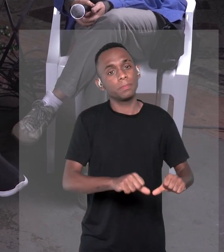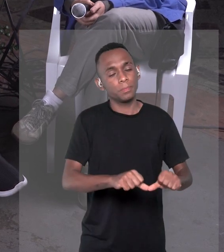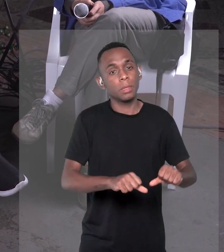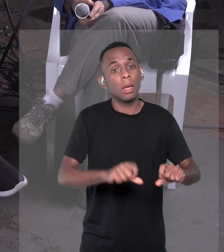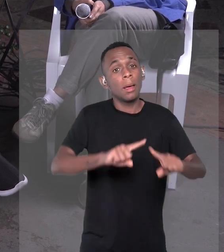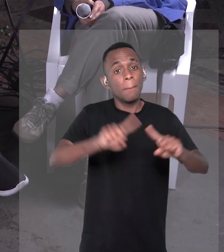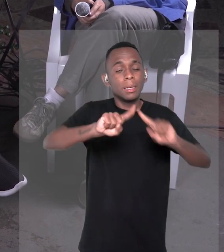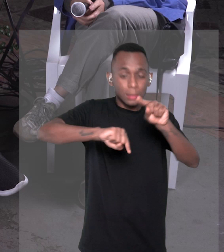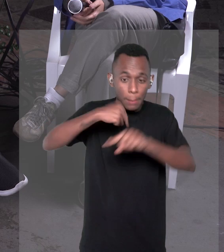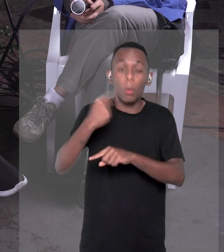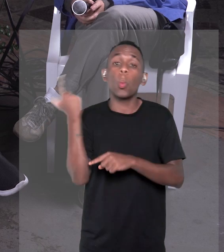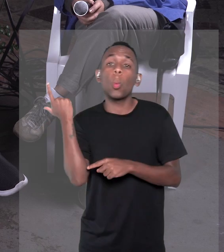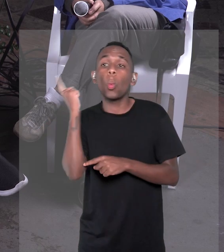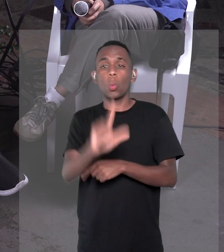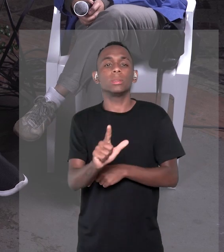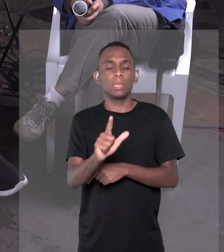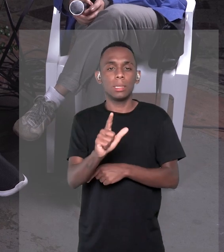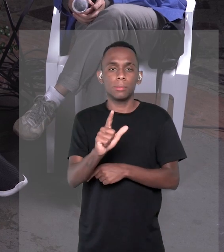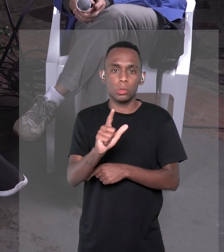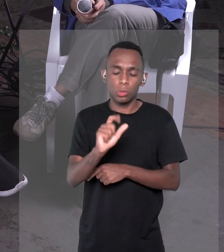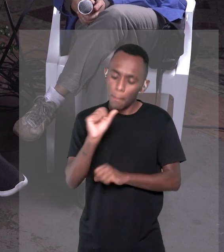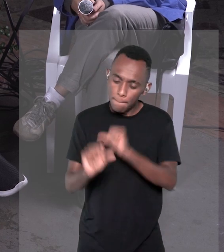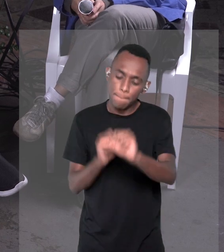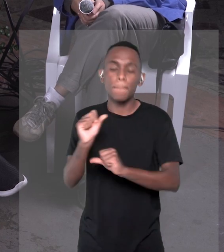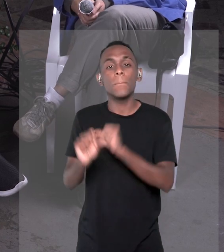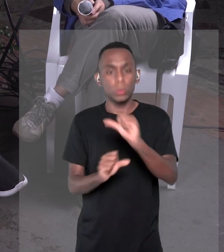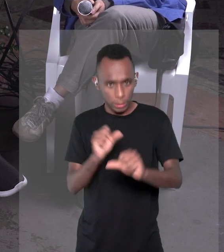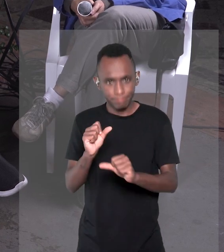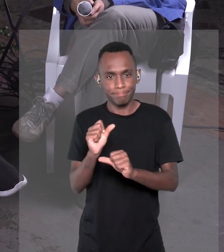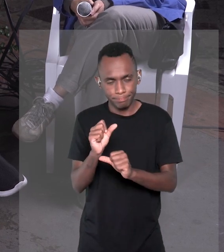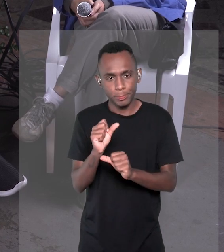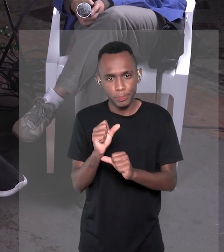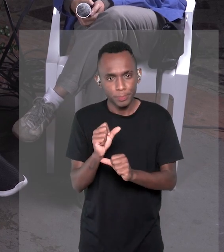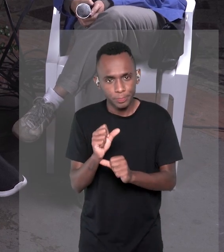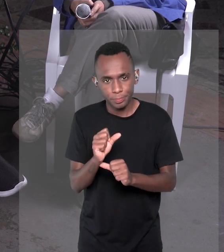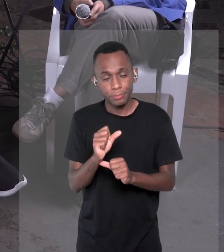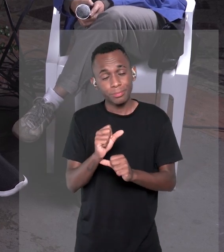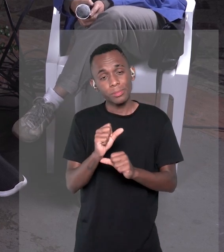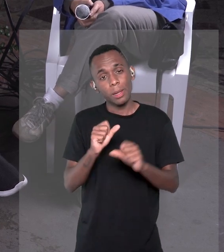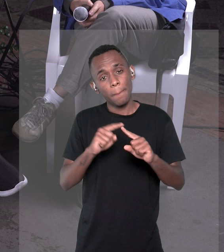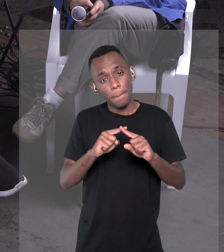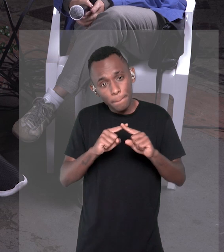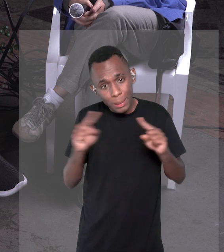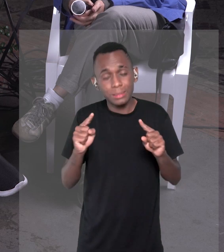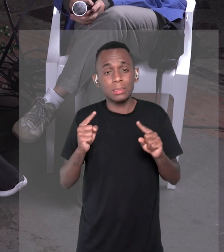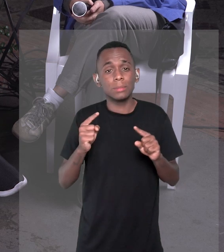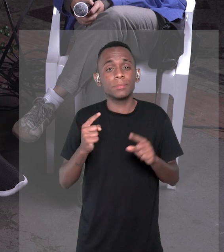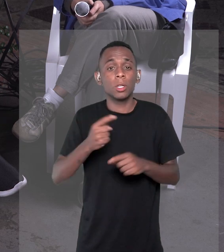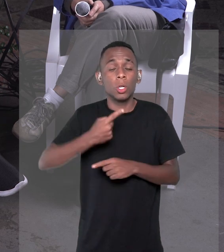conseguimos não cair completamente nessa tragédia, mas nós passamos perto de